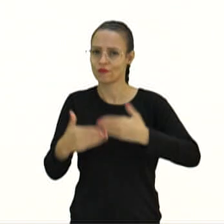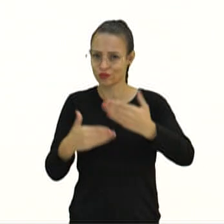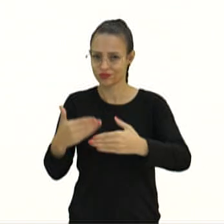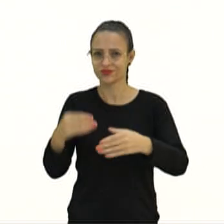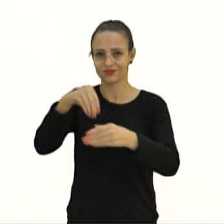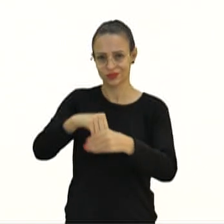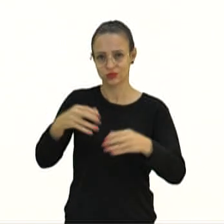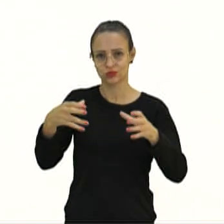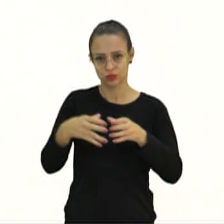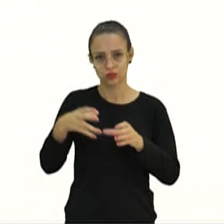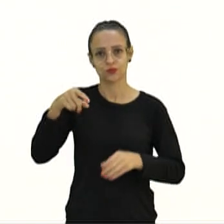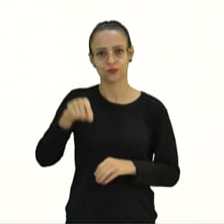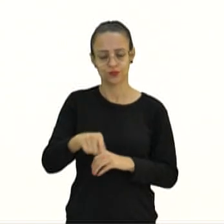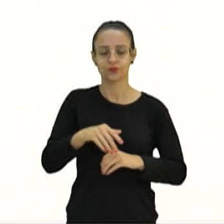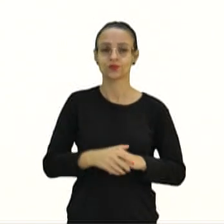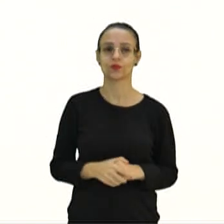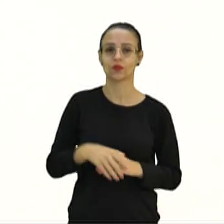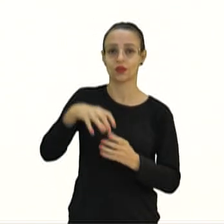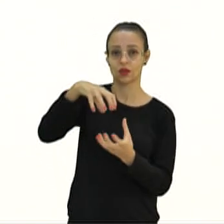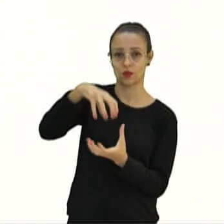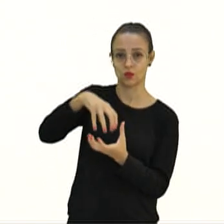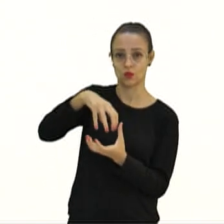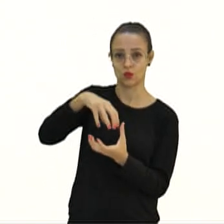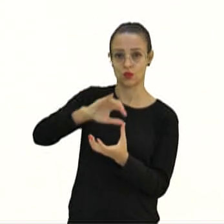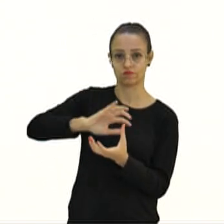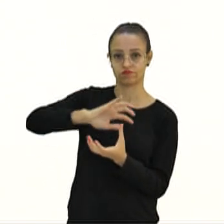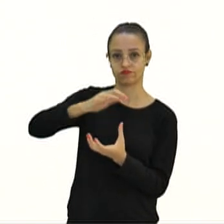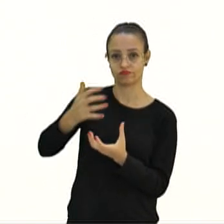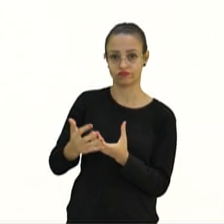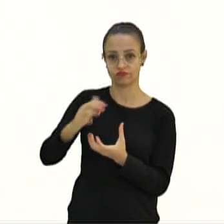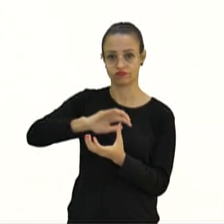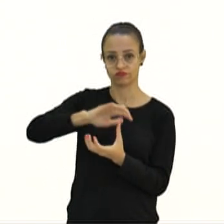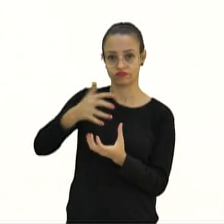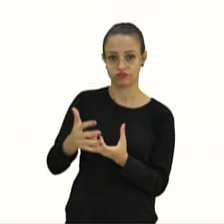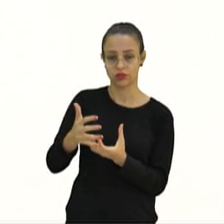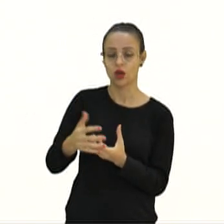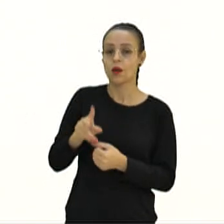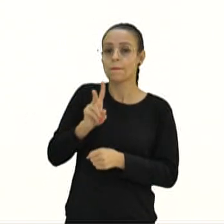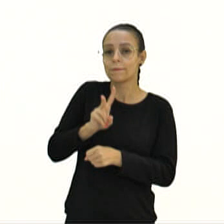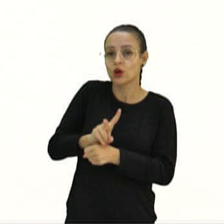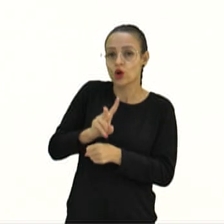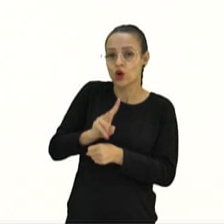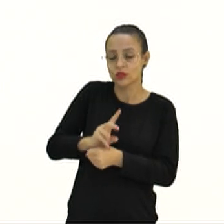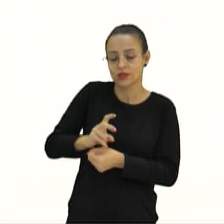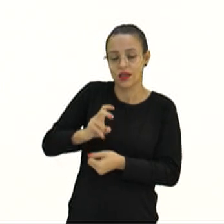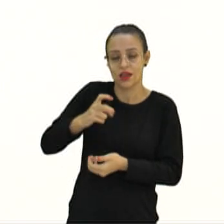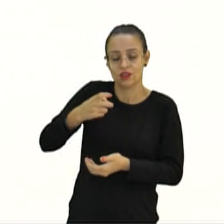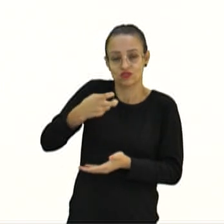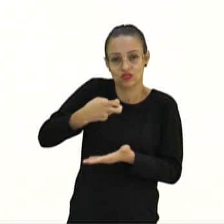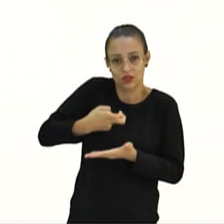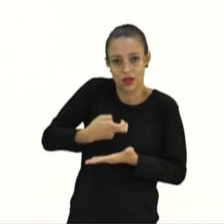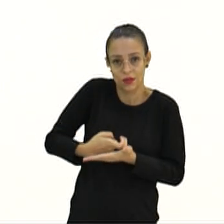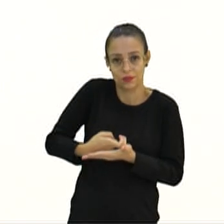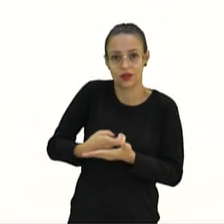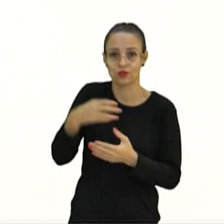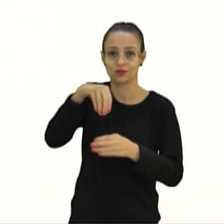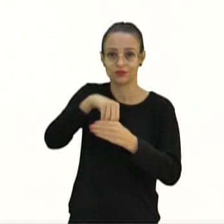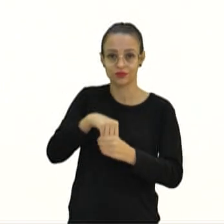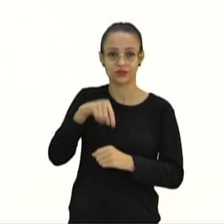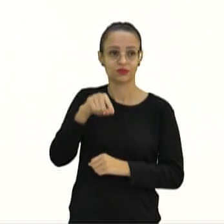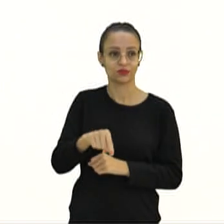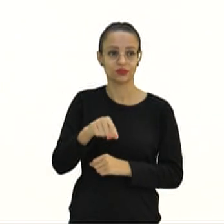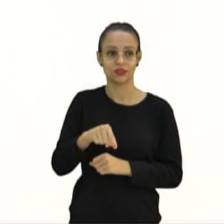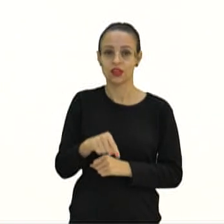grupo. Essa casca na parte de fora do ovo vai proteger o embrião que está lá dentro. E ele não vai sofrer